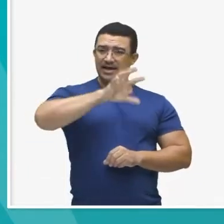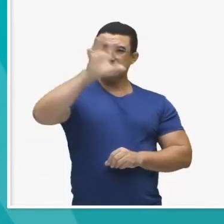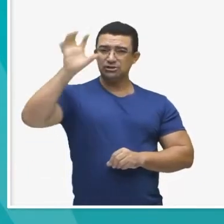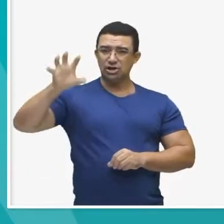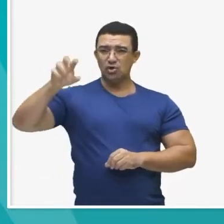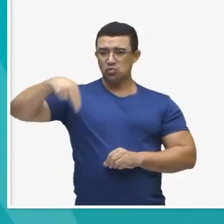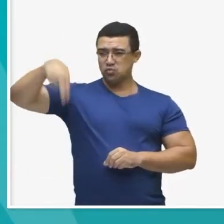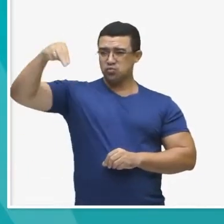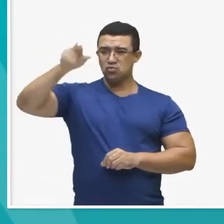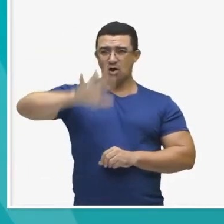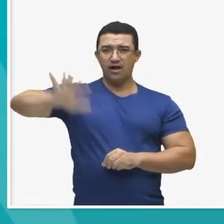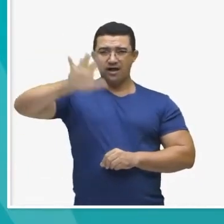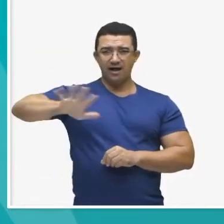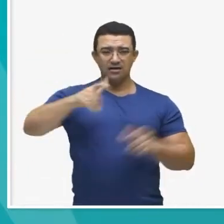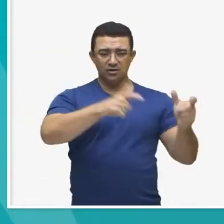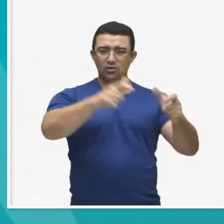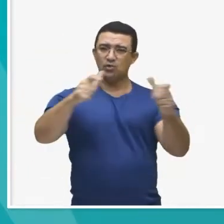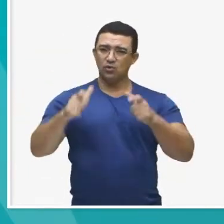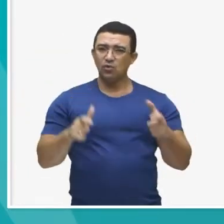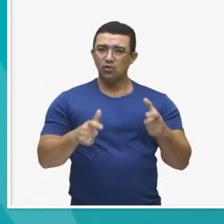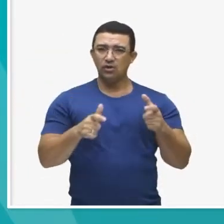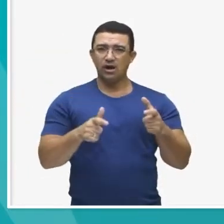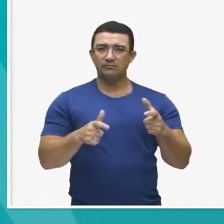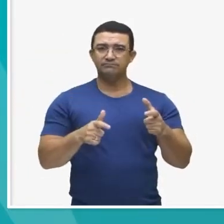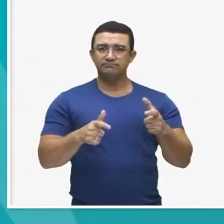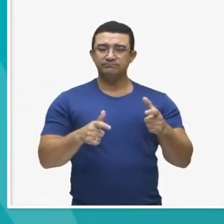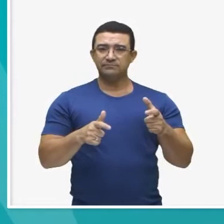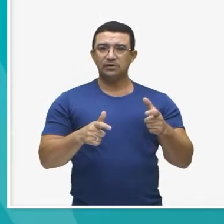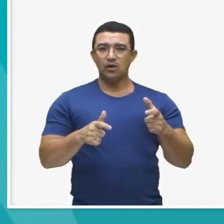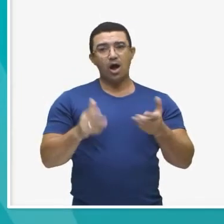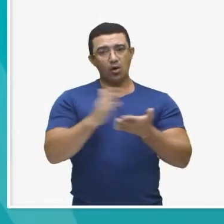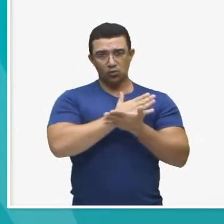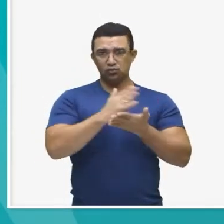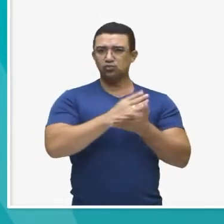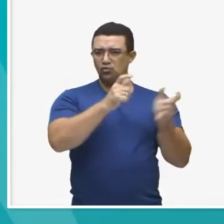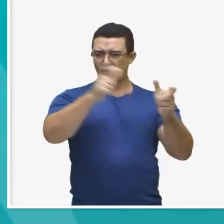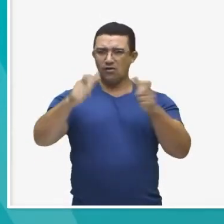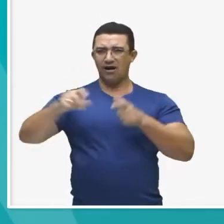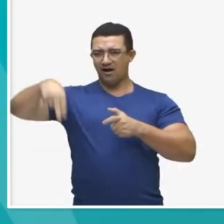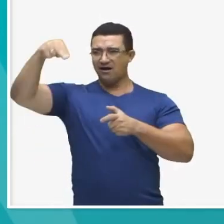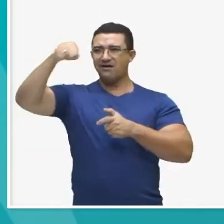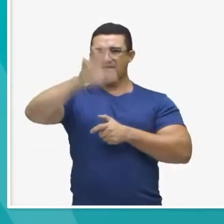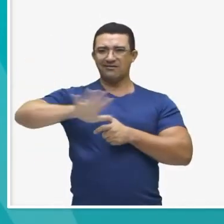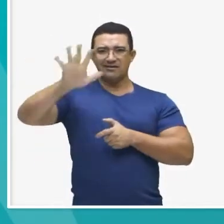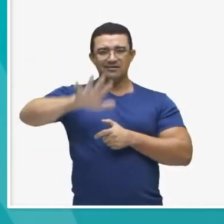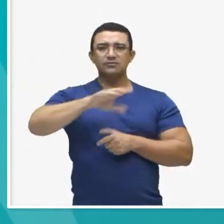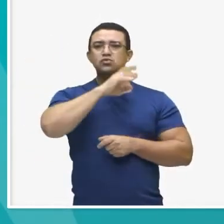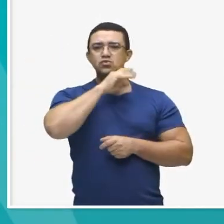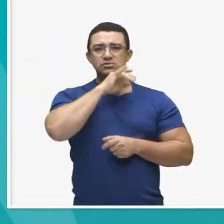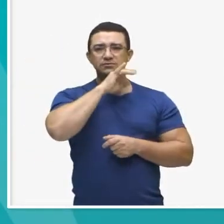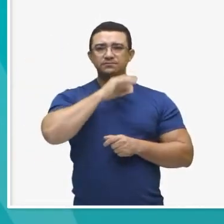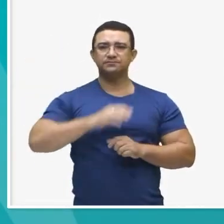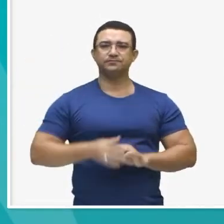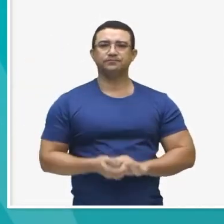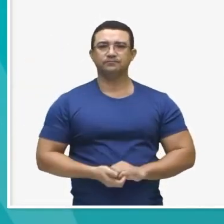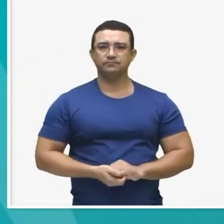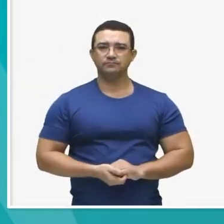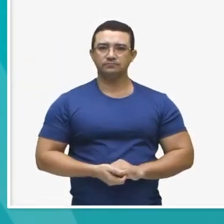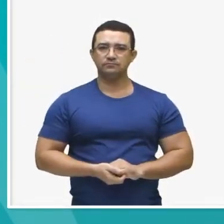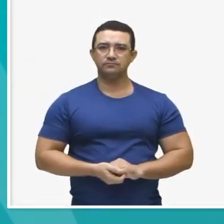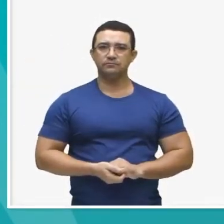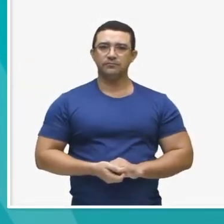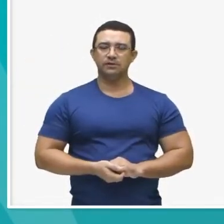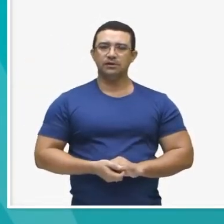essa porção aí da região do Nordeste. Percebam que não existe só sertão. E no